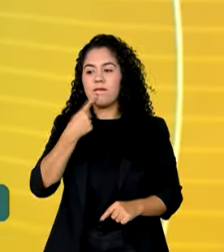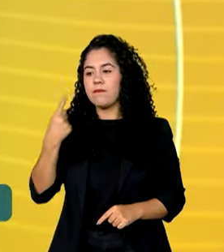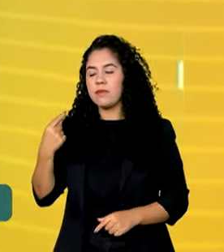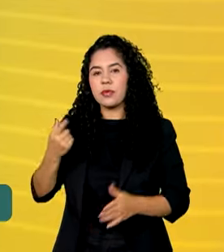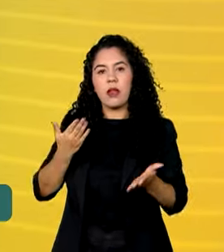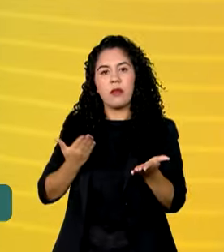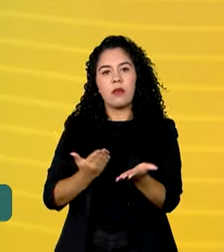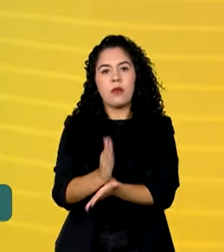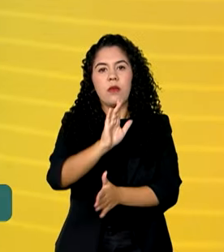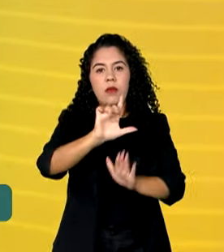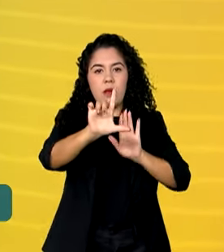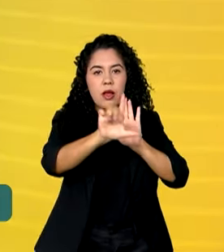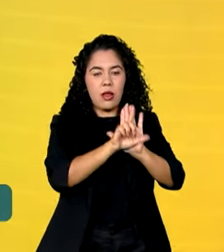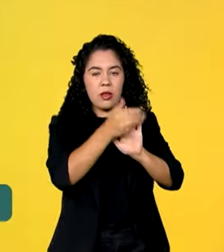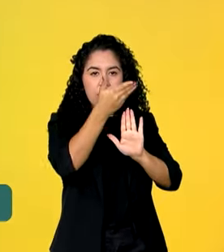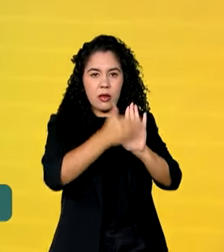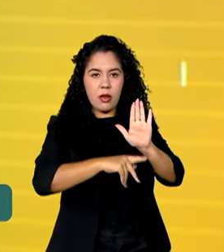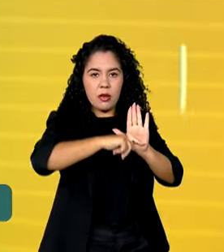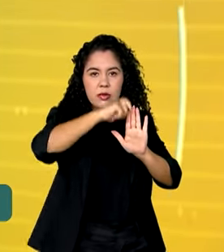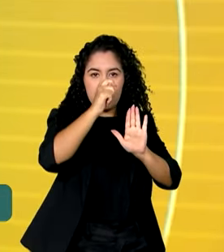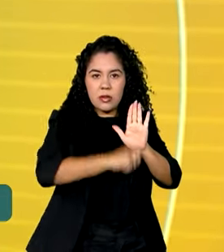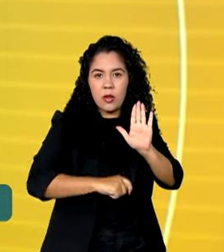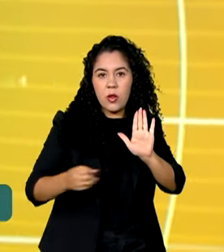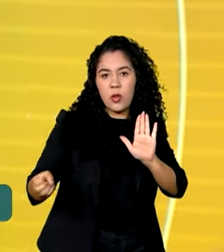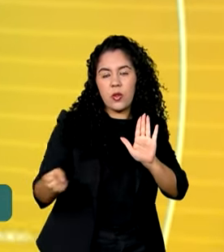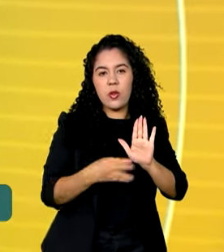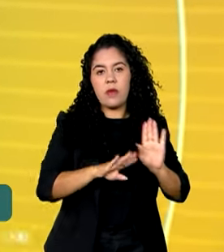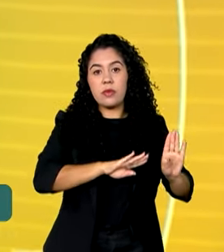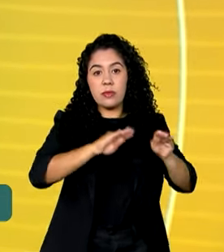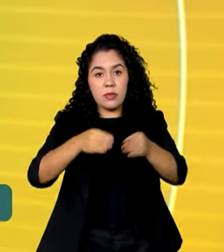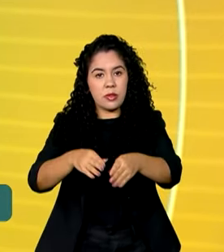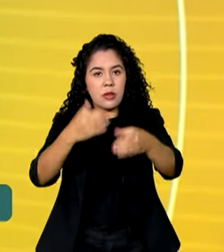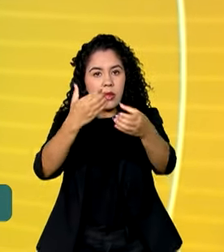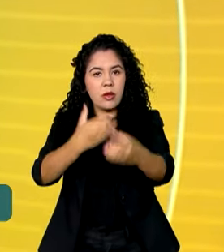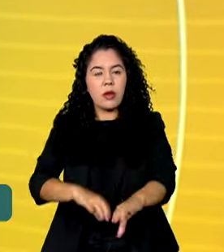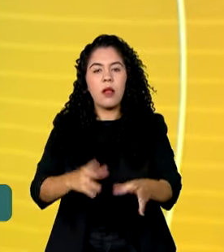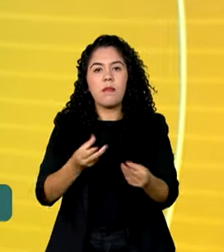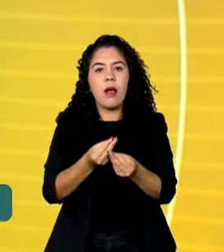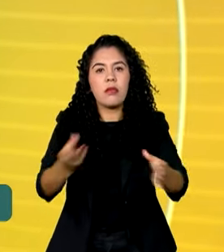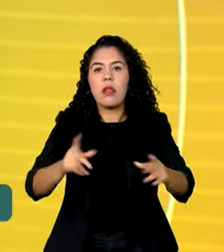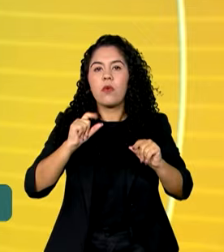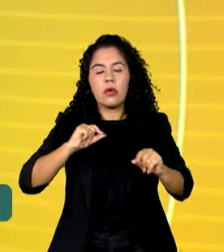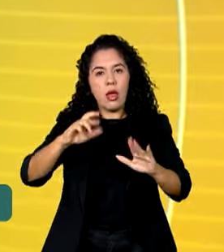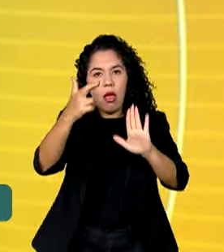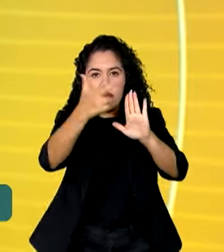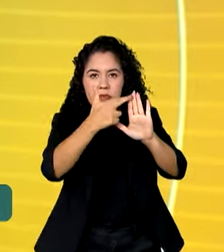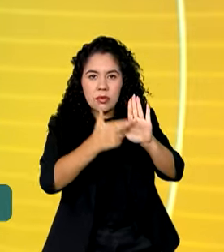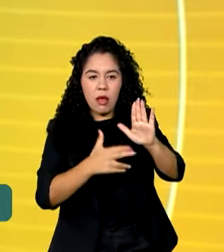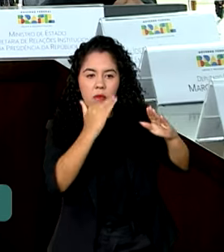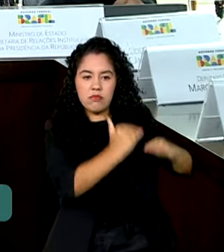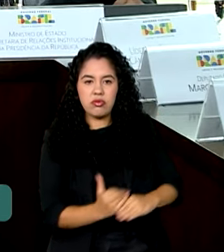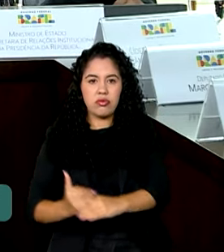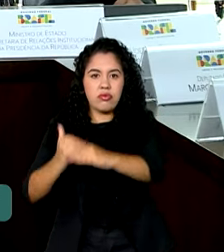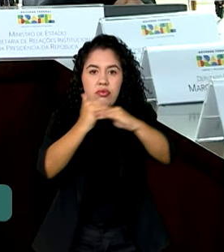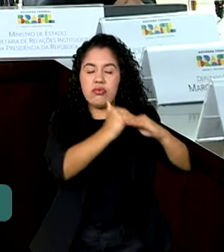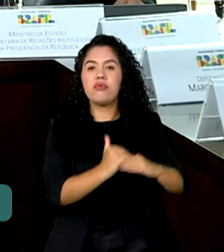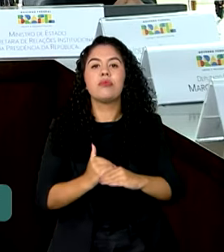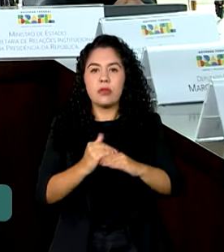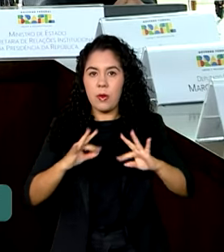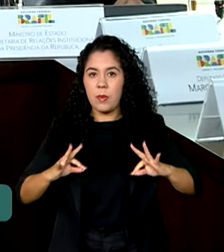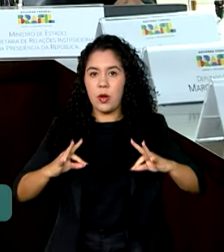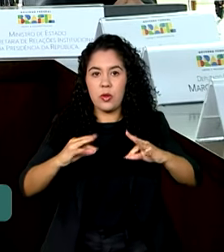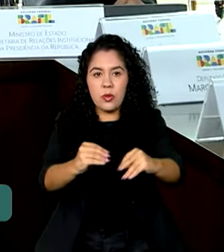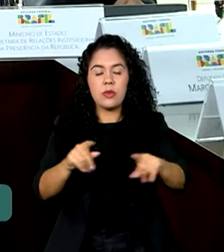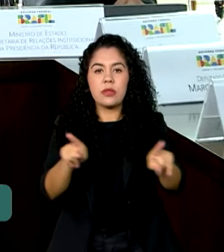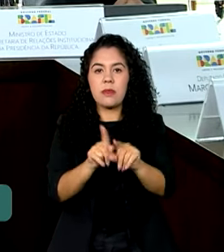dos concursos públicos. O objetivo é garantir mais isonomia e segurança jurídica. A nova